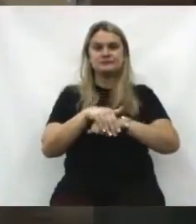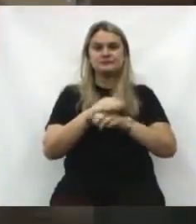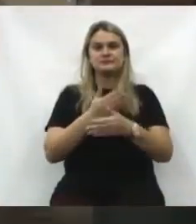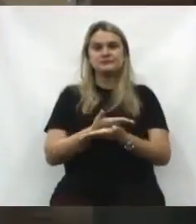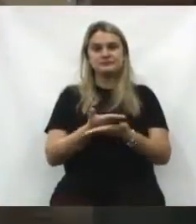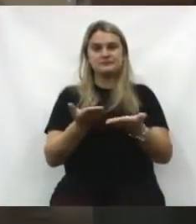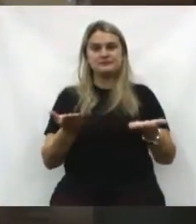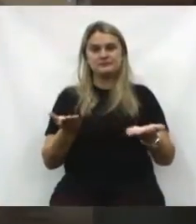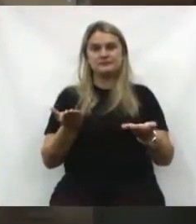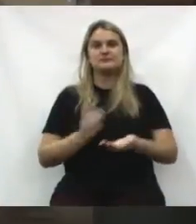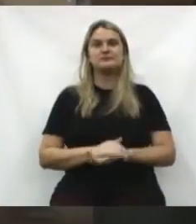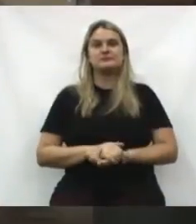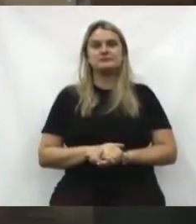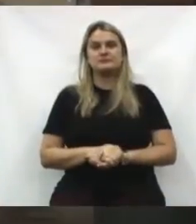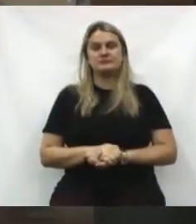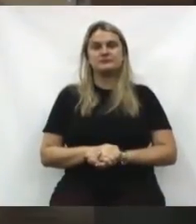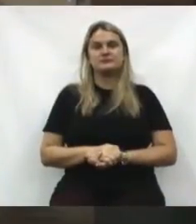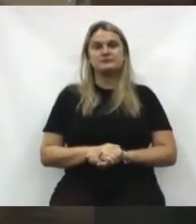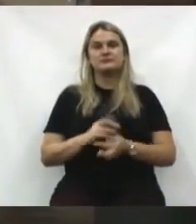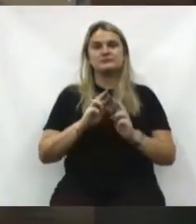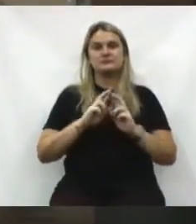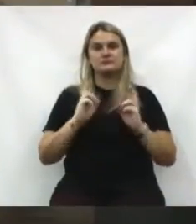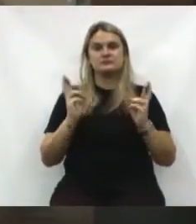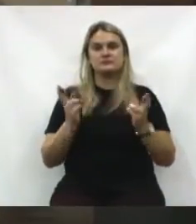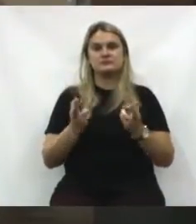Boa noite a todos.